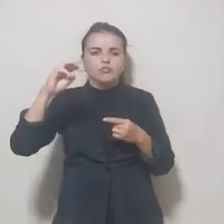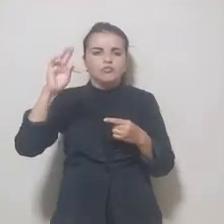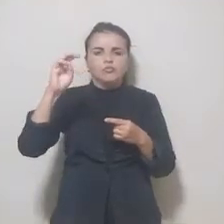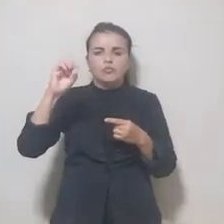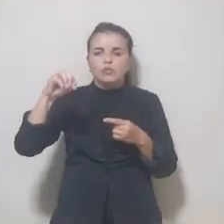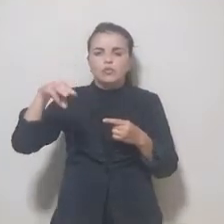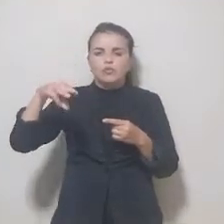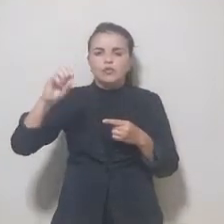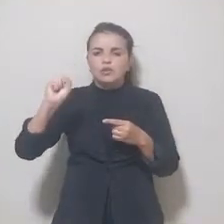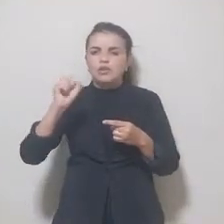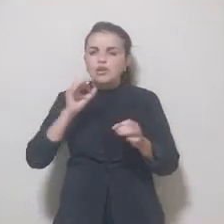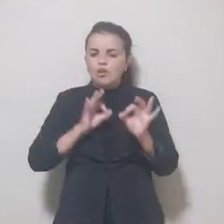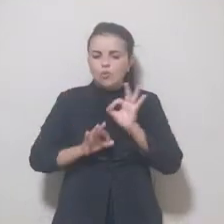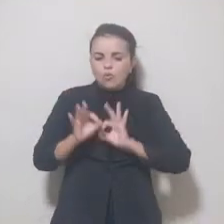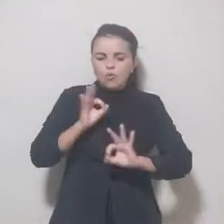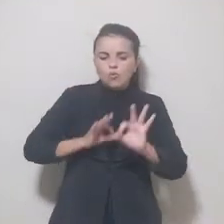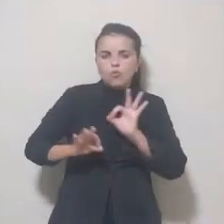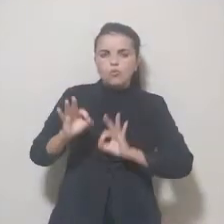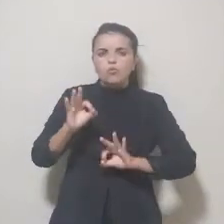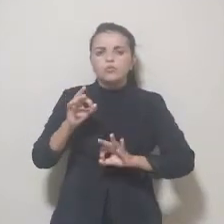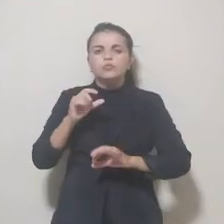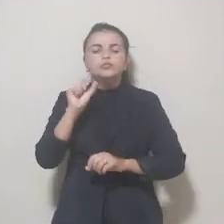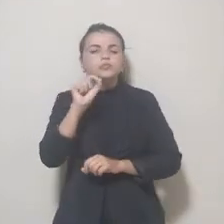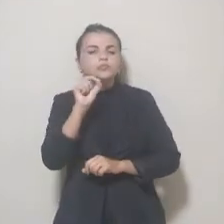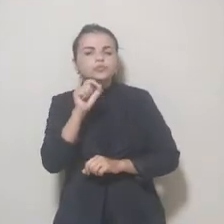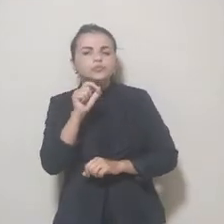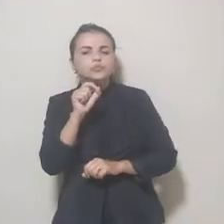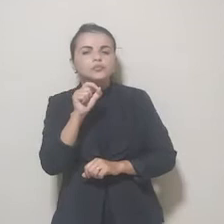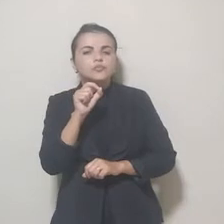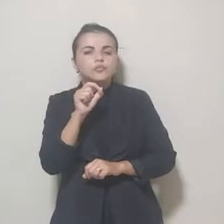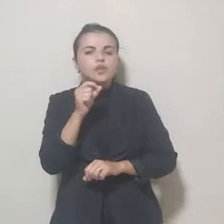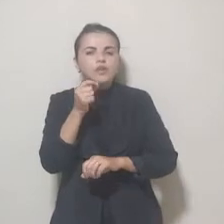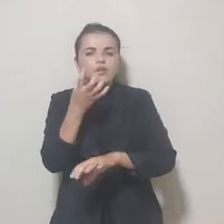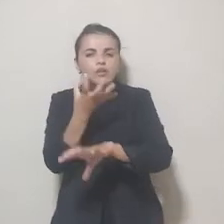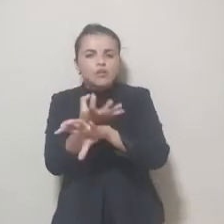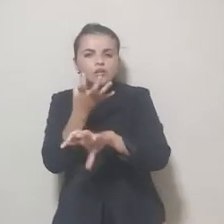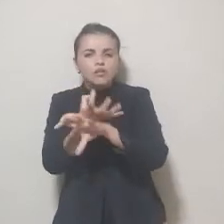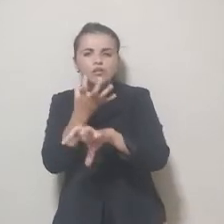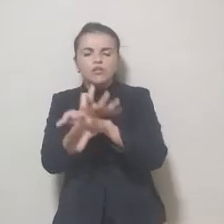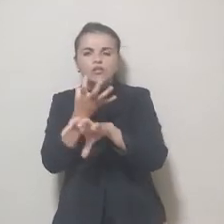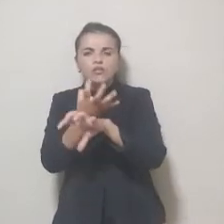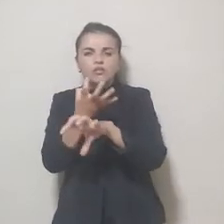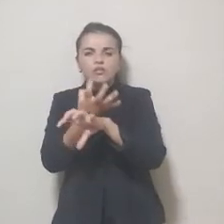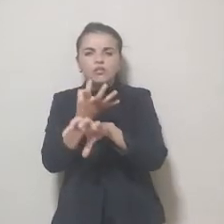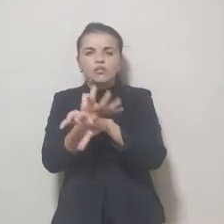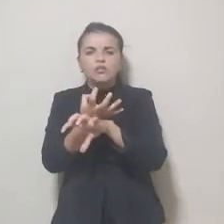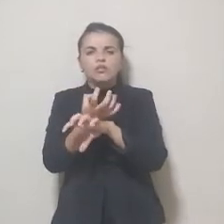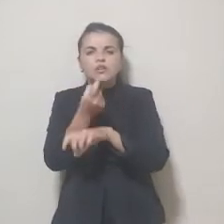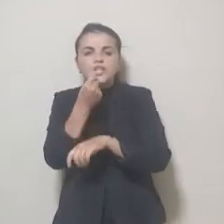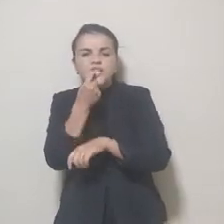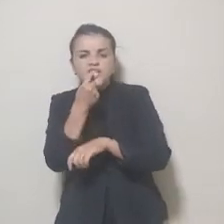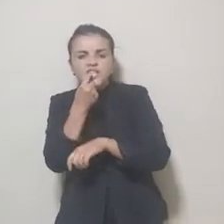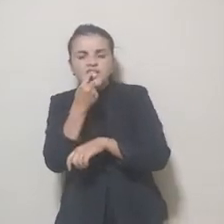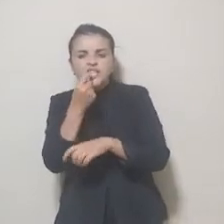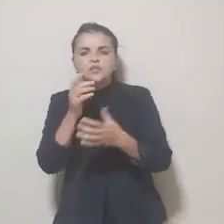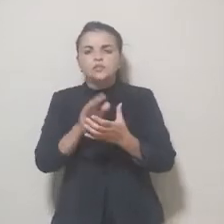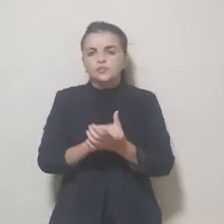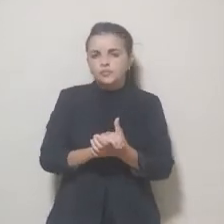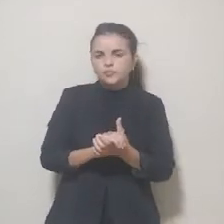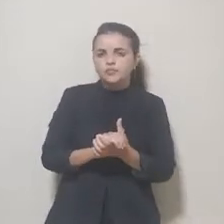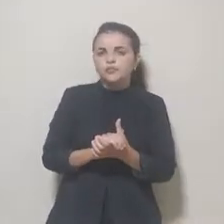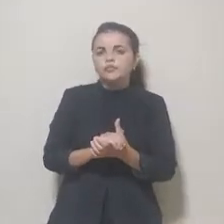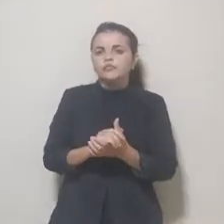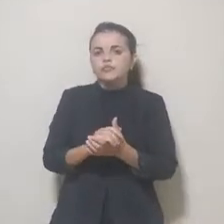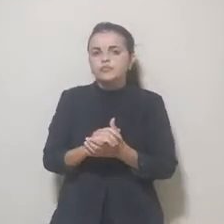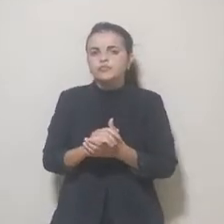calcitonia, que regula o metabolismo de cálcio, principalmente suprindo o reabastecimento ósseo.